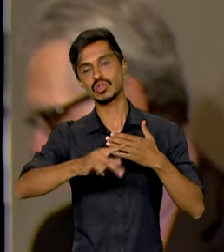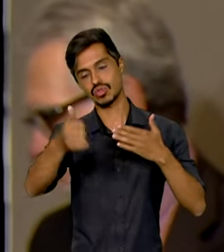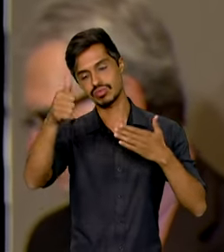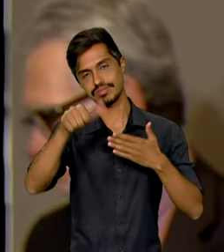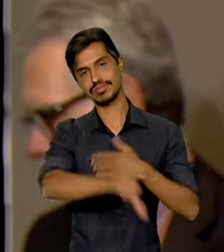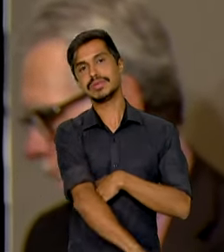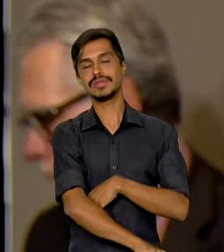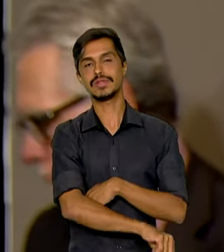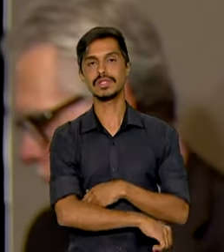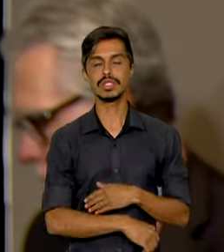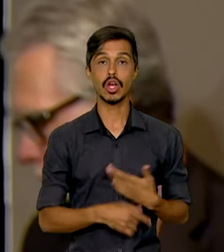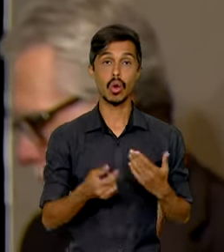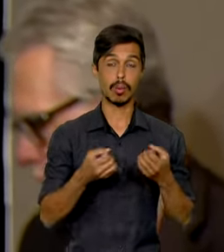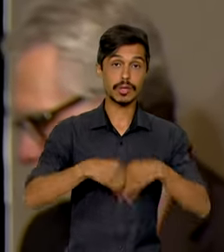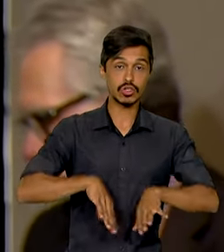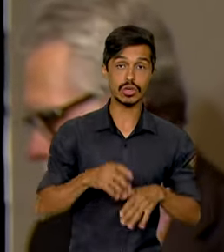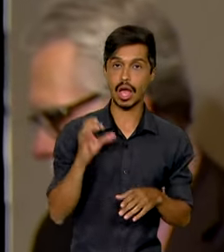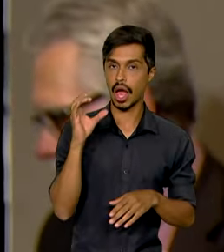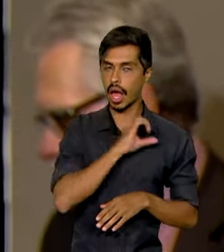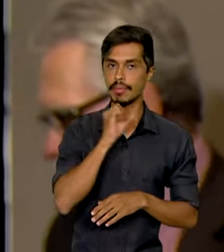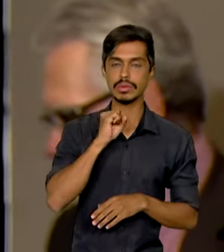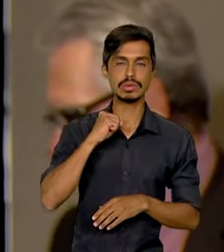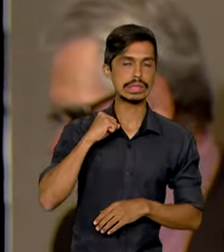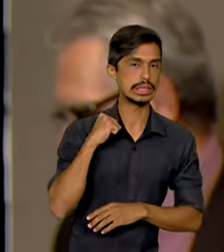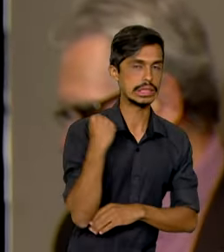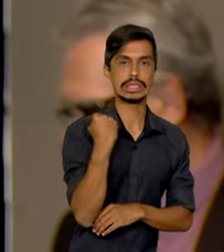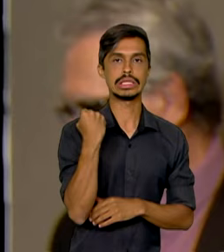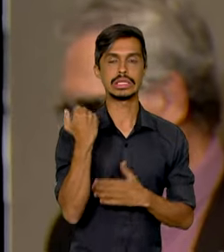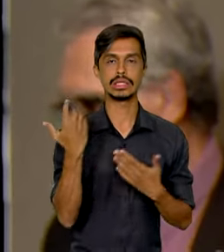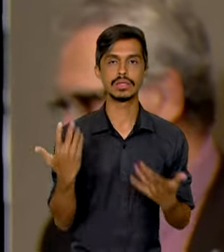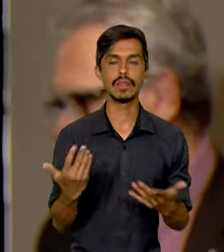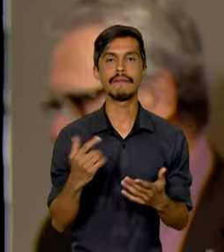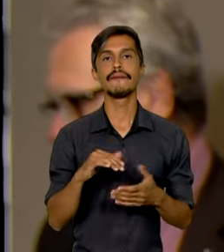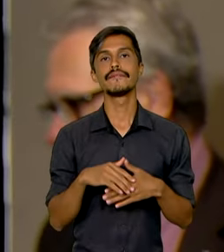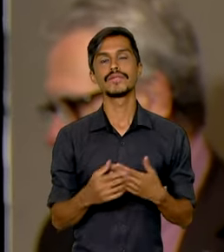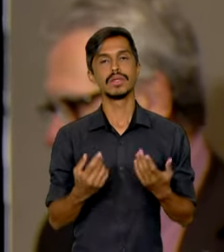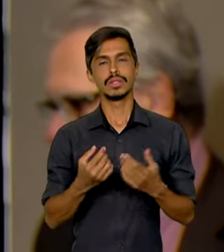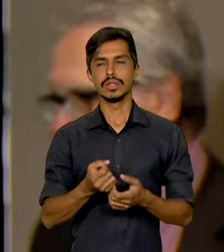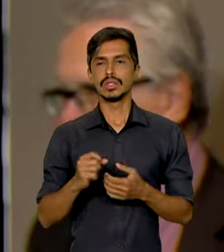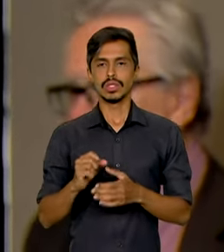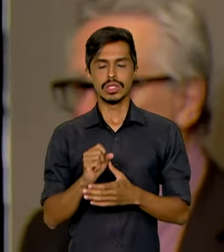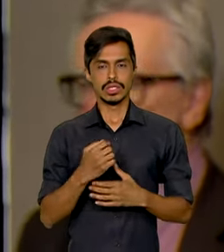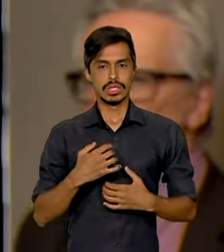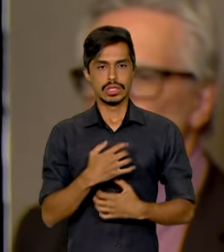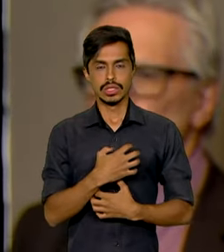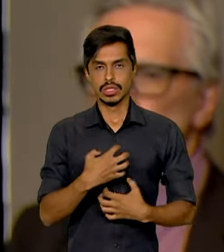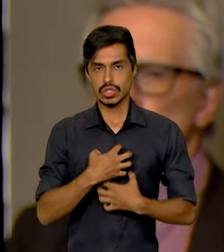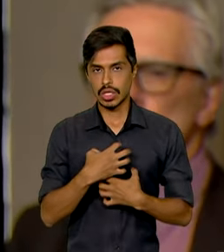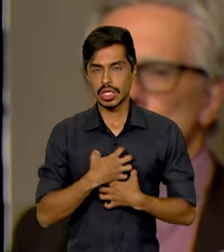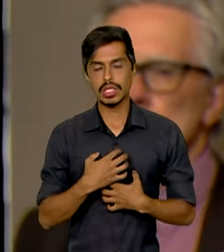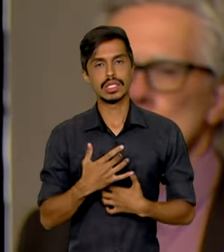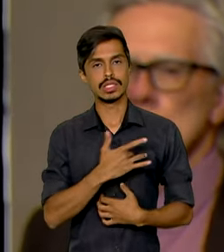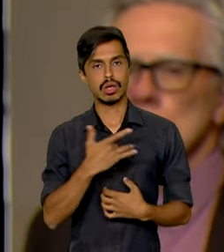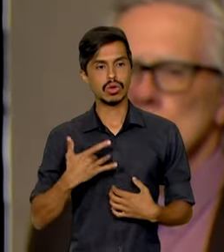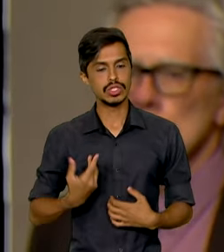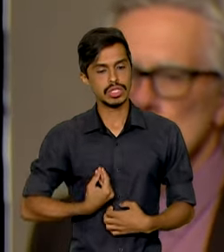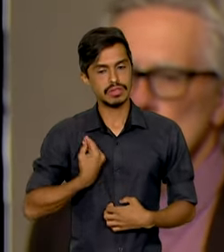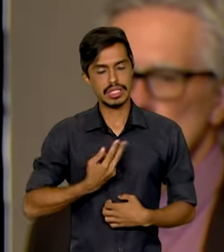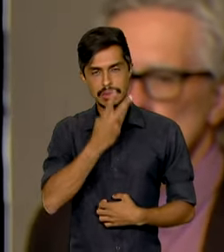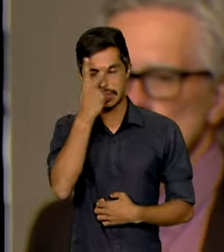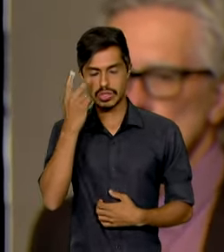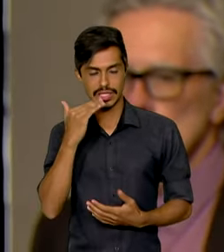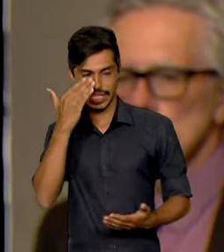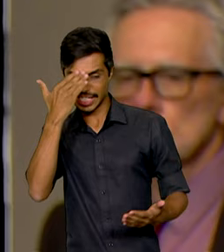caso, o prejuízo pode ser radical, colocando em risco a saúde e a vida não só de quem acredita